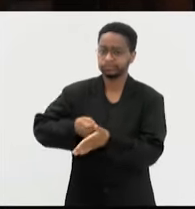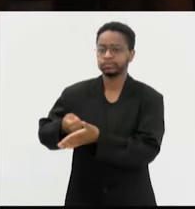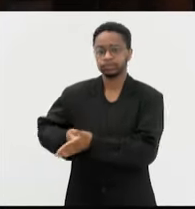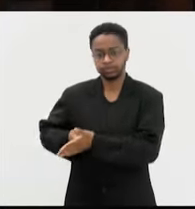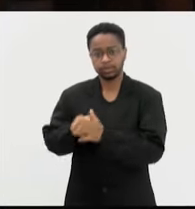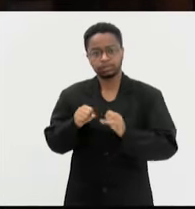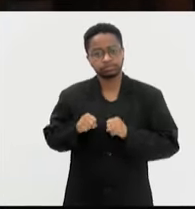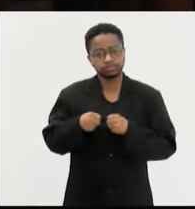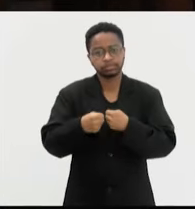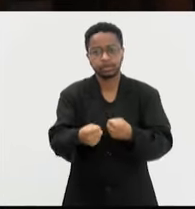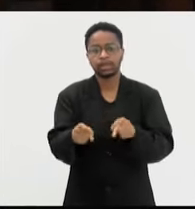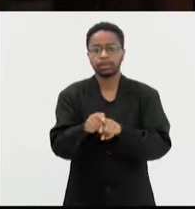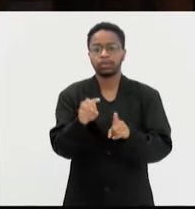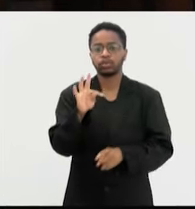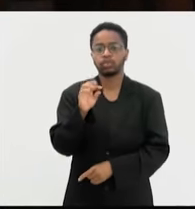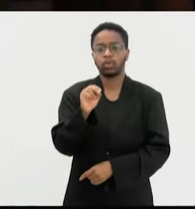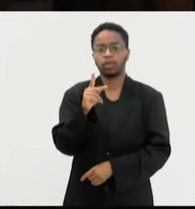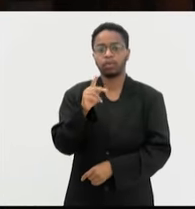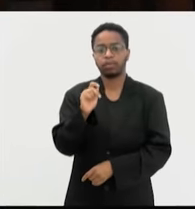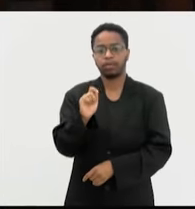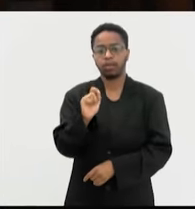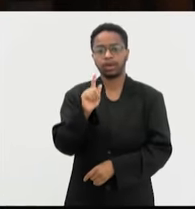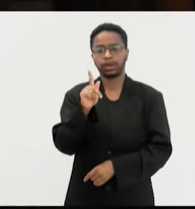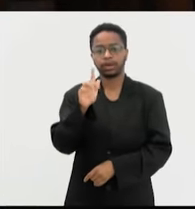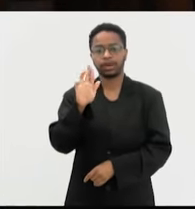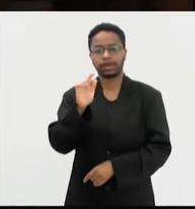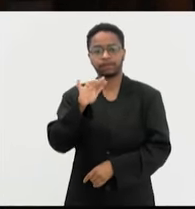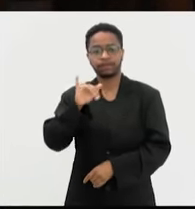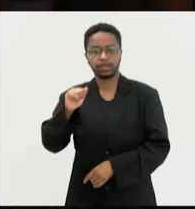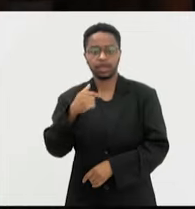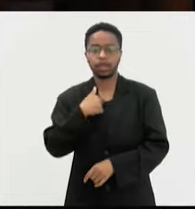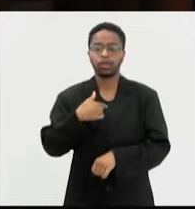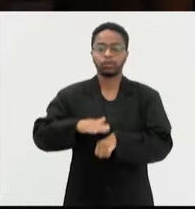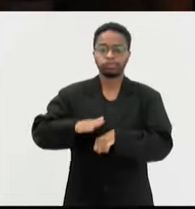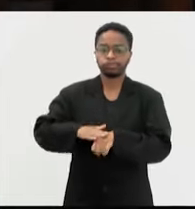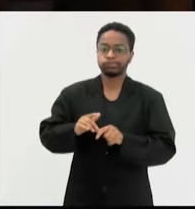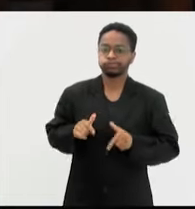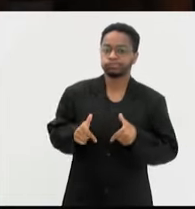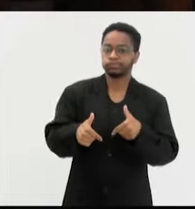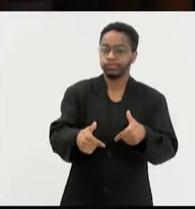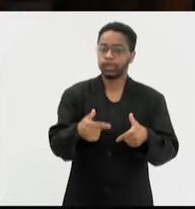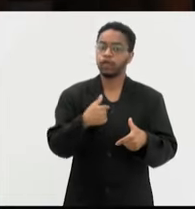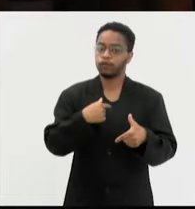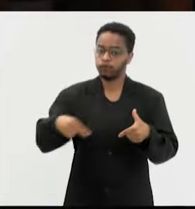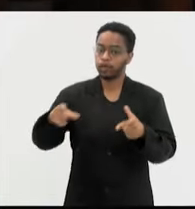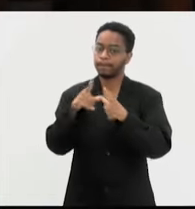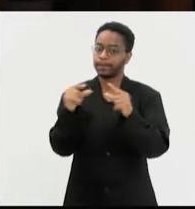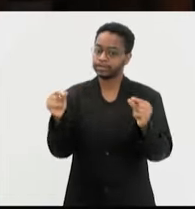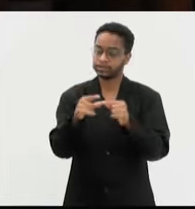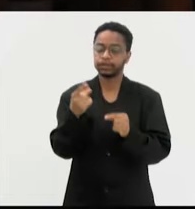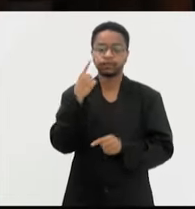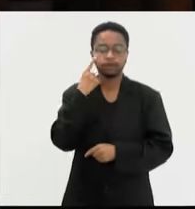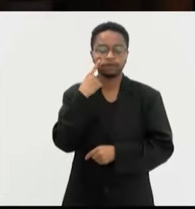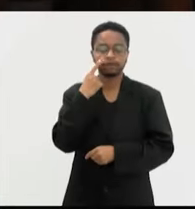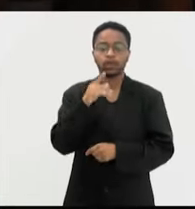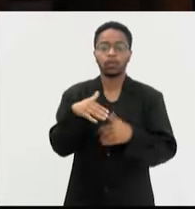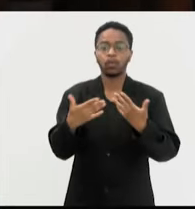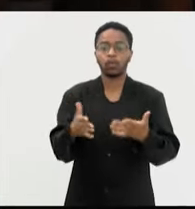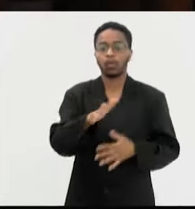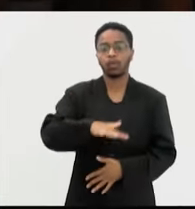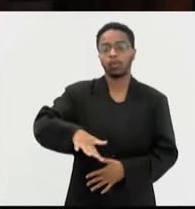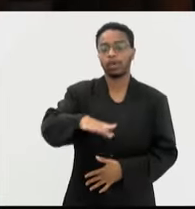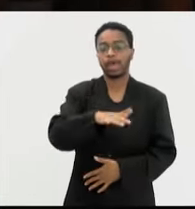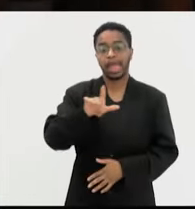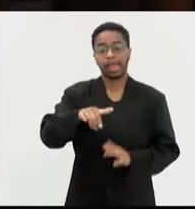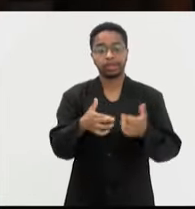até topografia eu fui atrás do local fui em Brasília para ver o terreno o terreno tá lá responsabilidade do estado é